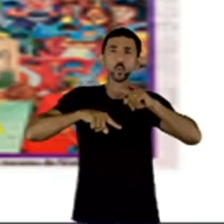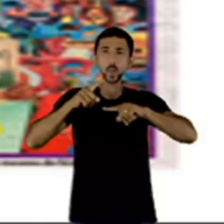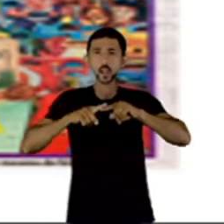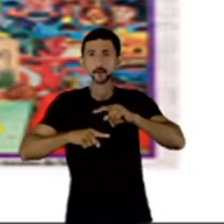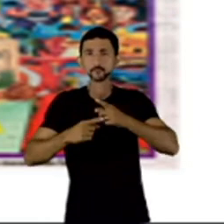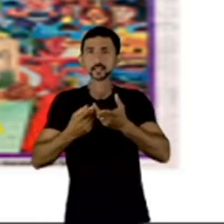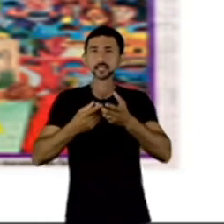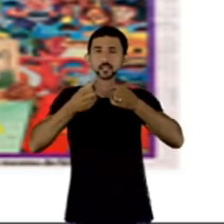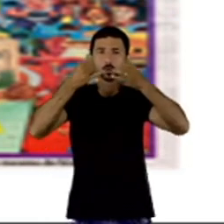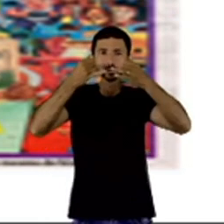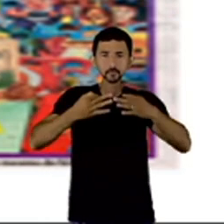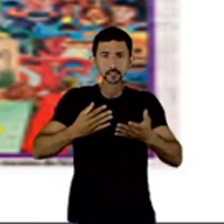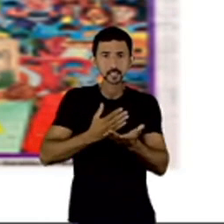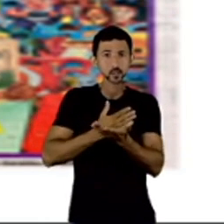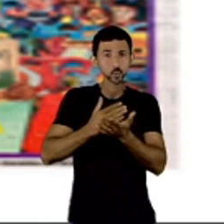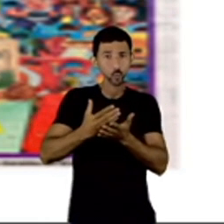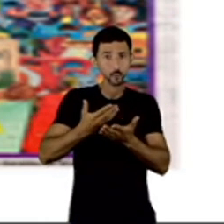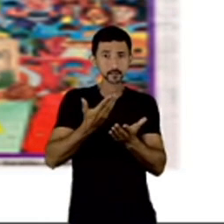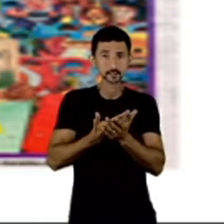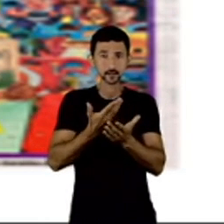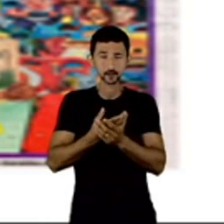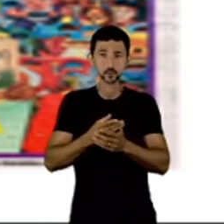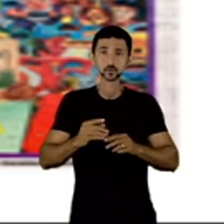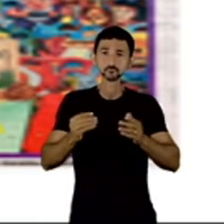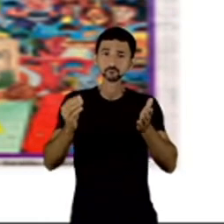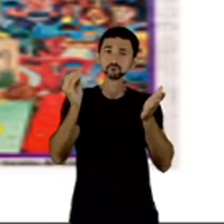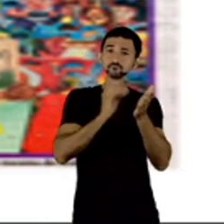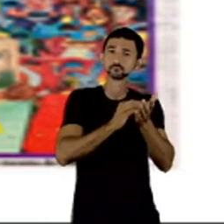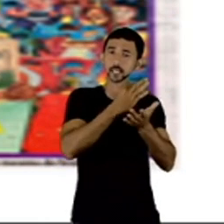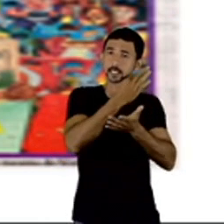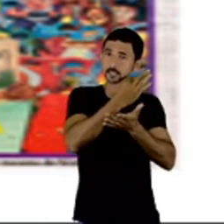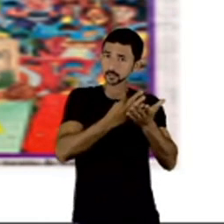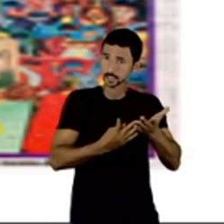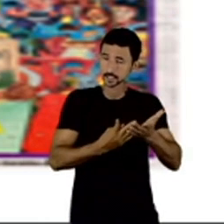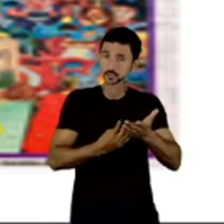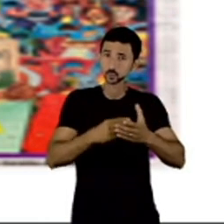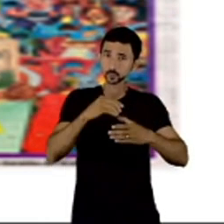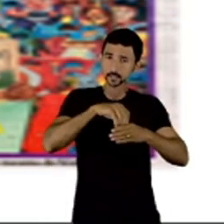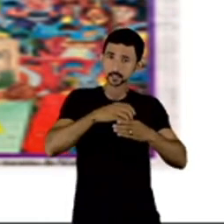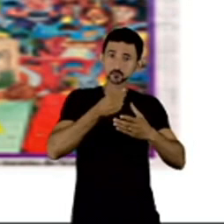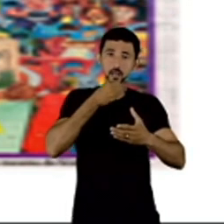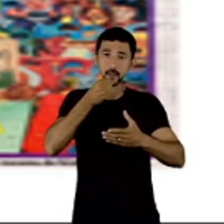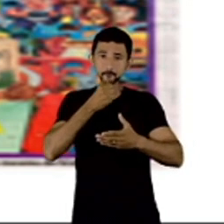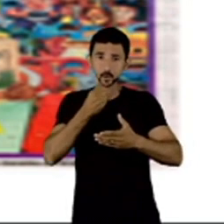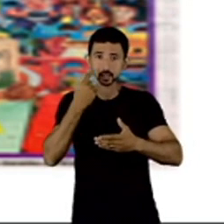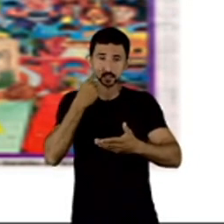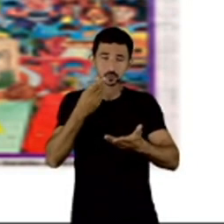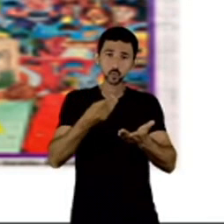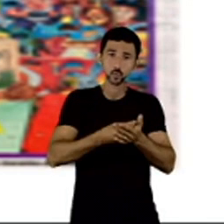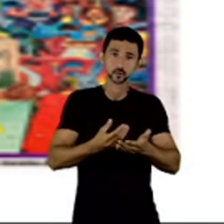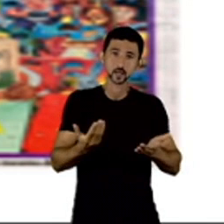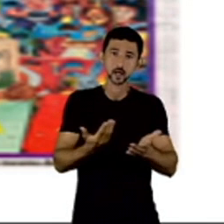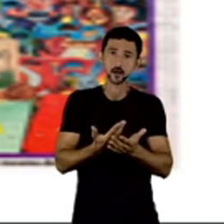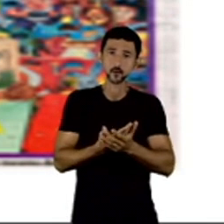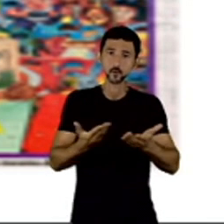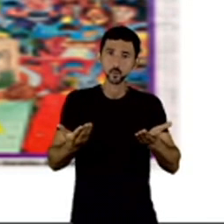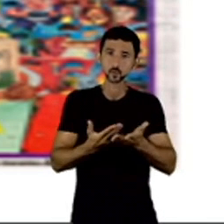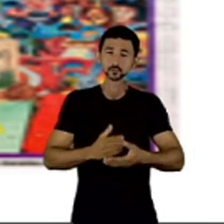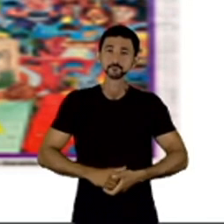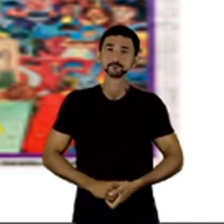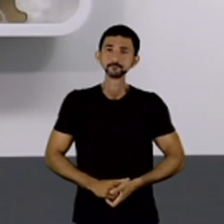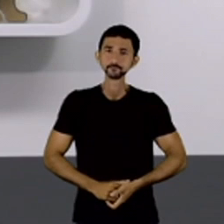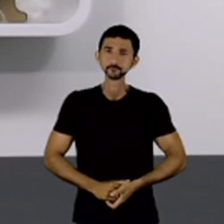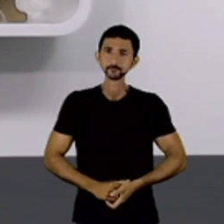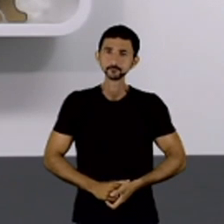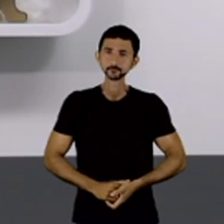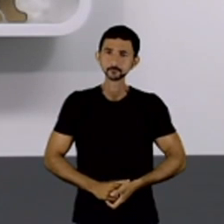dos quais eu te falei no início da minha fala apareceram dentro da reportagem que eu trouxe para a nossa aula de hoje. Olha aqui